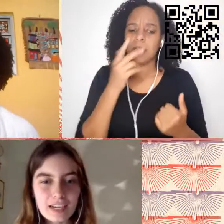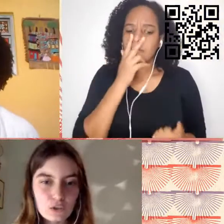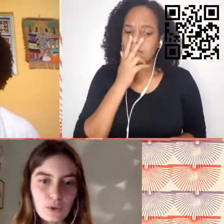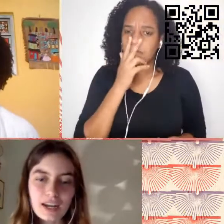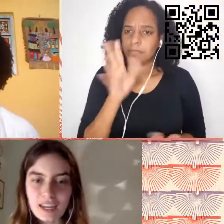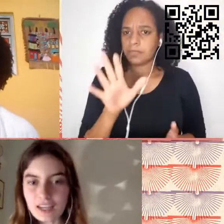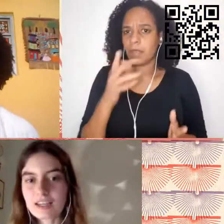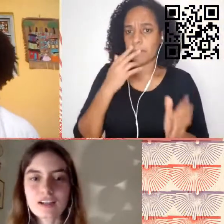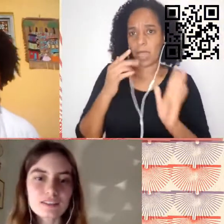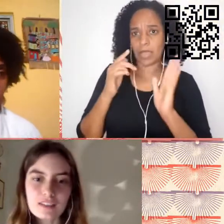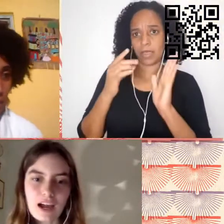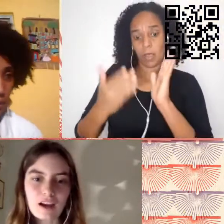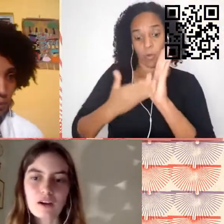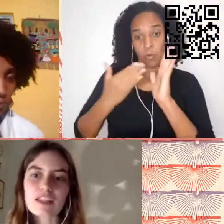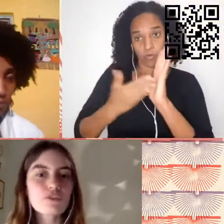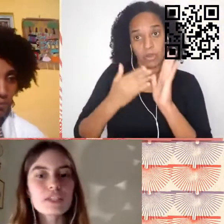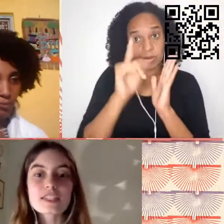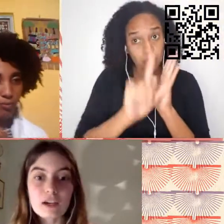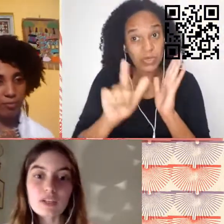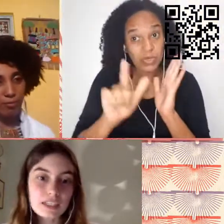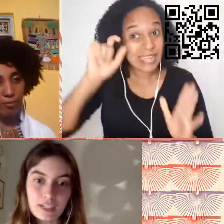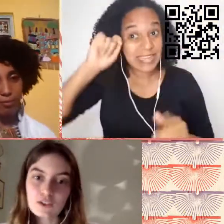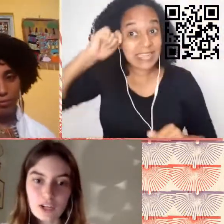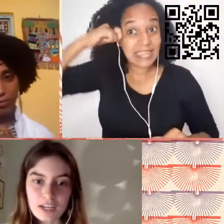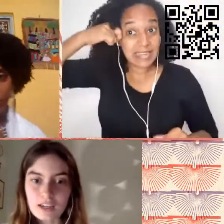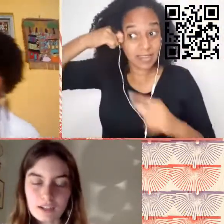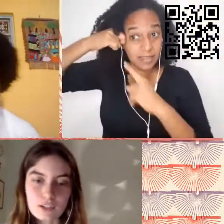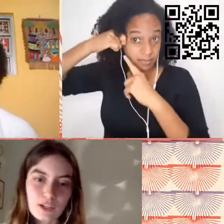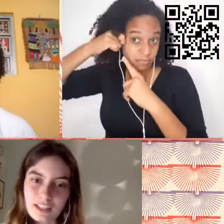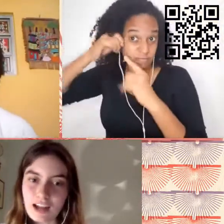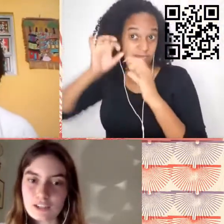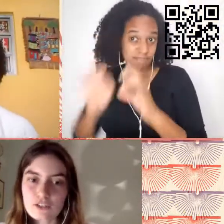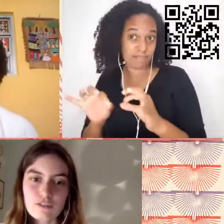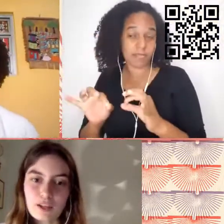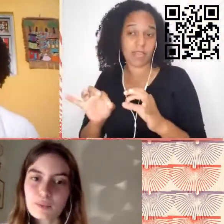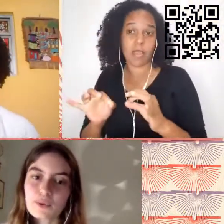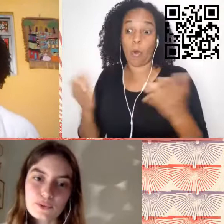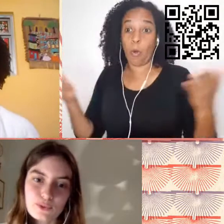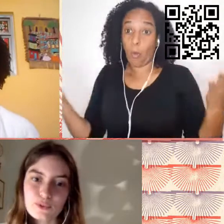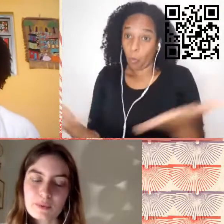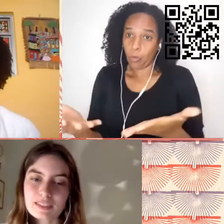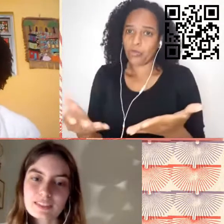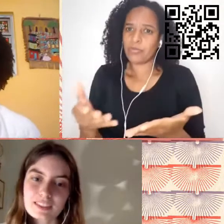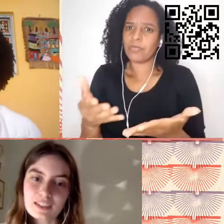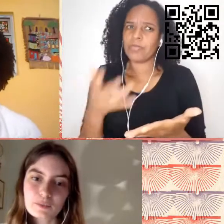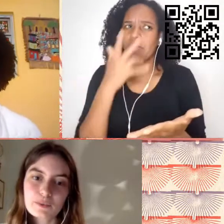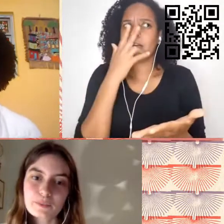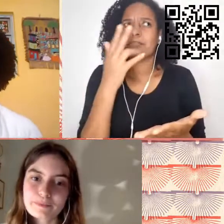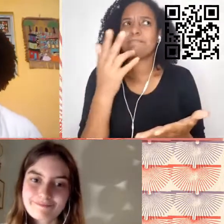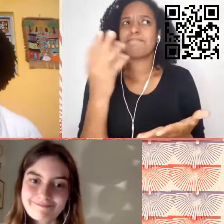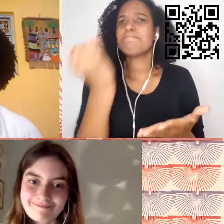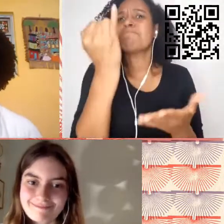da literatura negra, a definição da literatura negra na atualidade. Falar um pouco sobre isso.